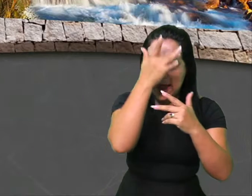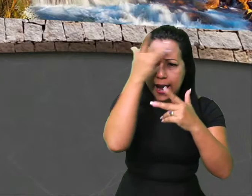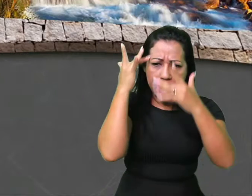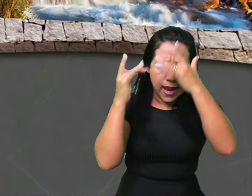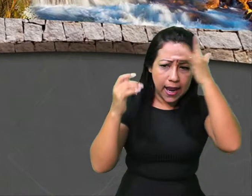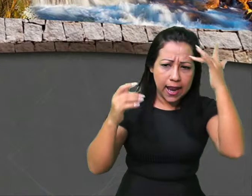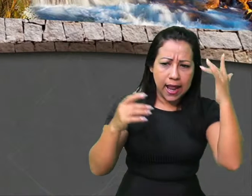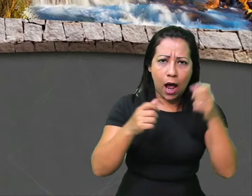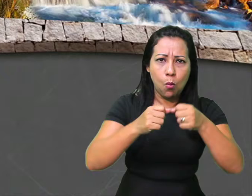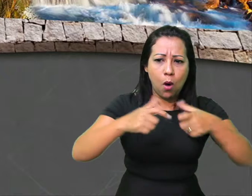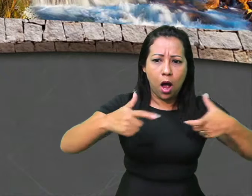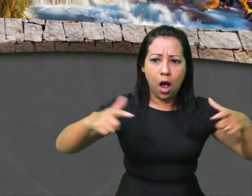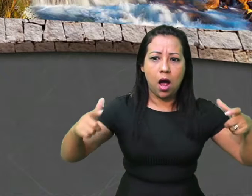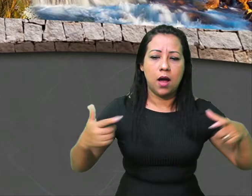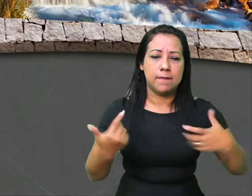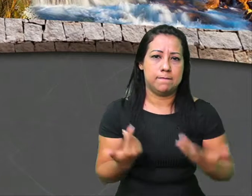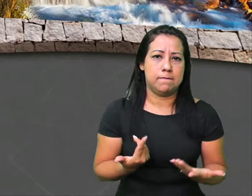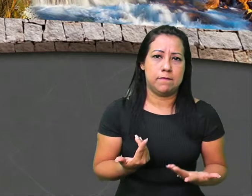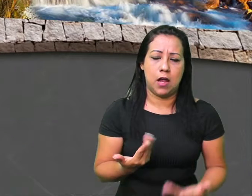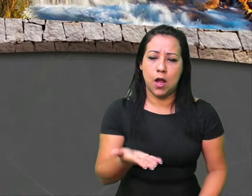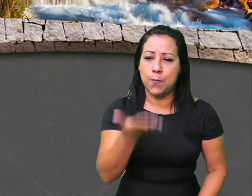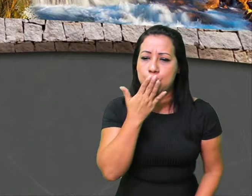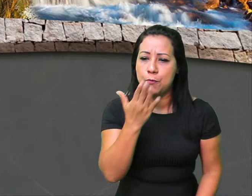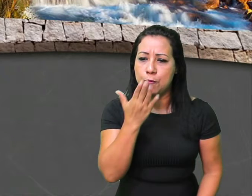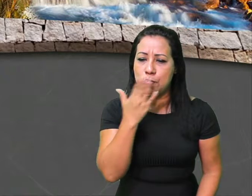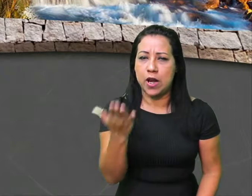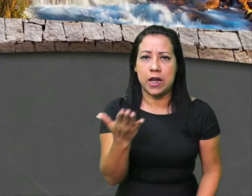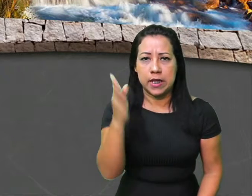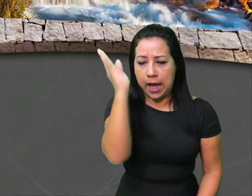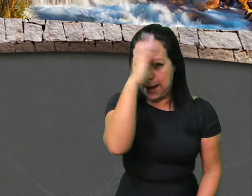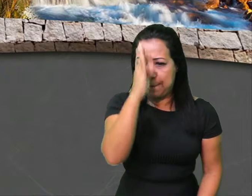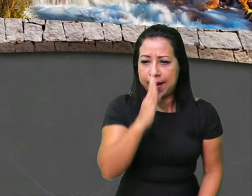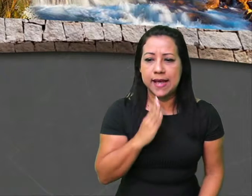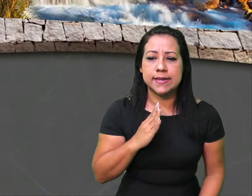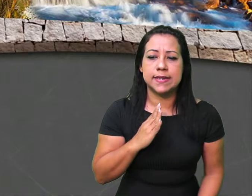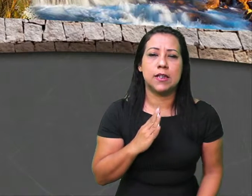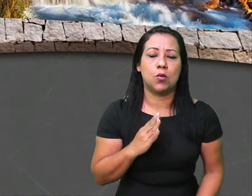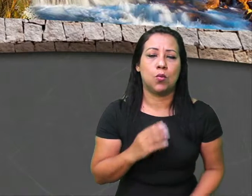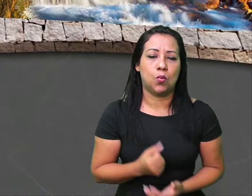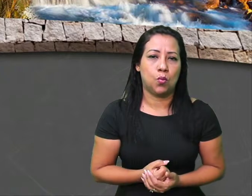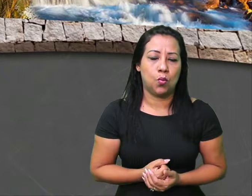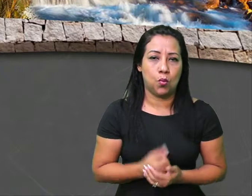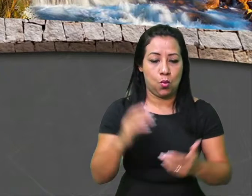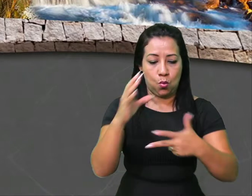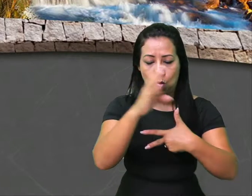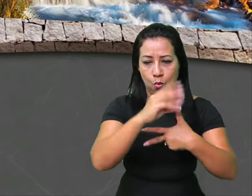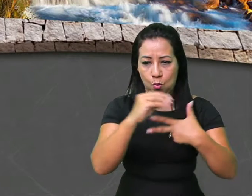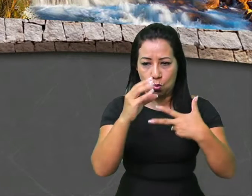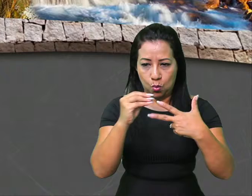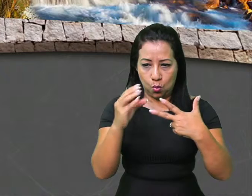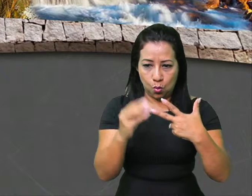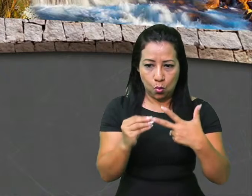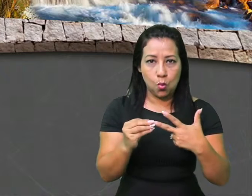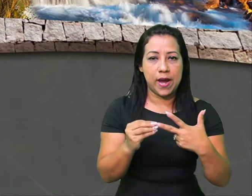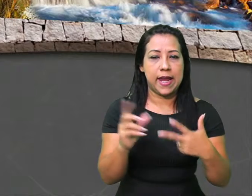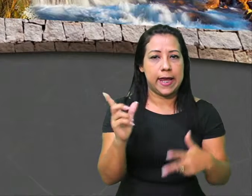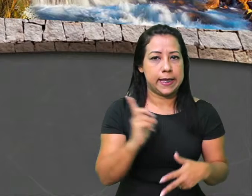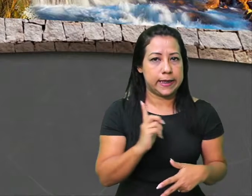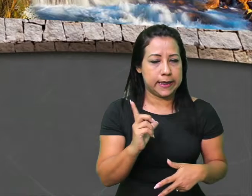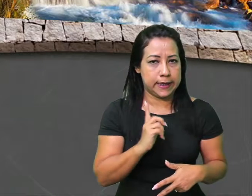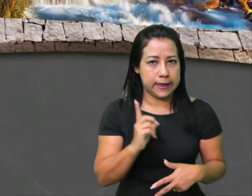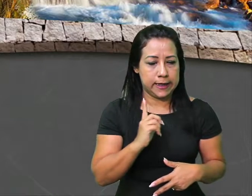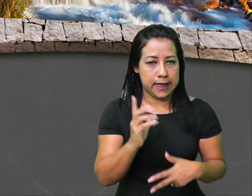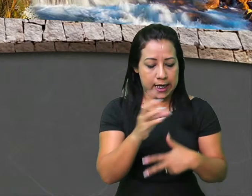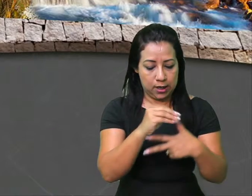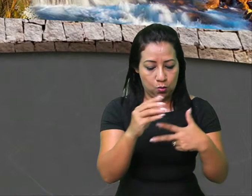Brasil. Aonde é que o Enem vai trabalhar com vocês? Brasil. Mas deixar bem claro que a vida não se resume